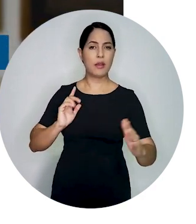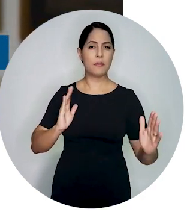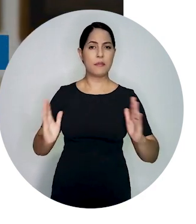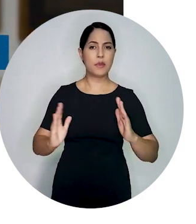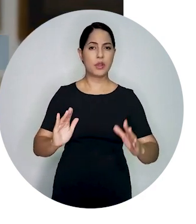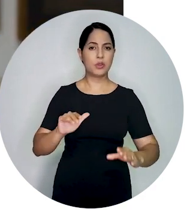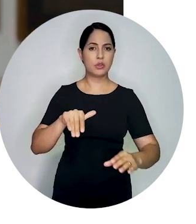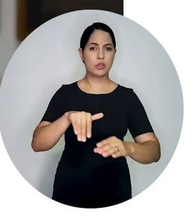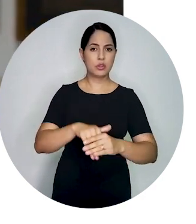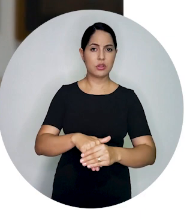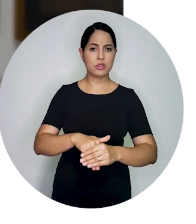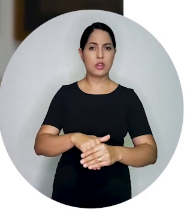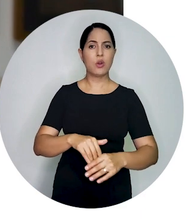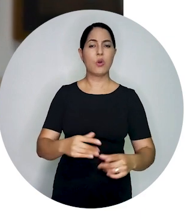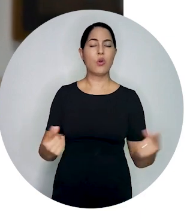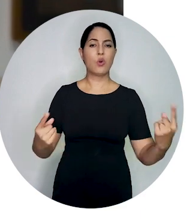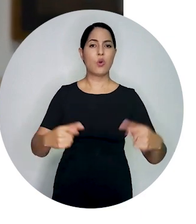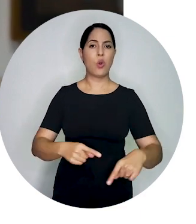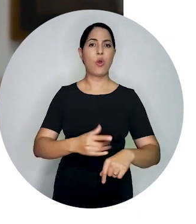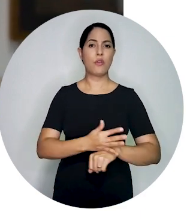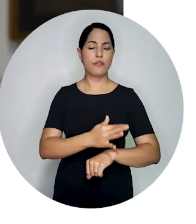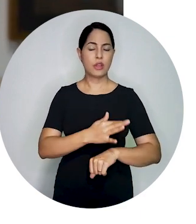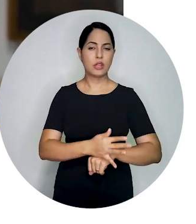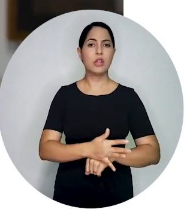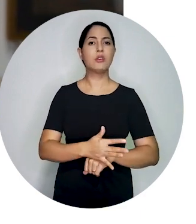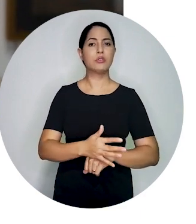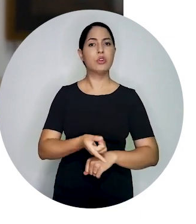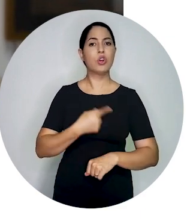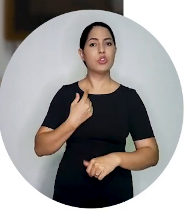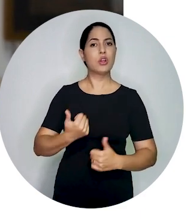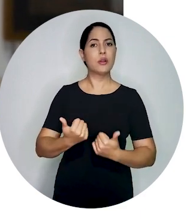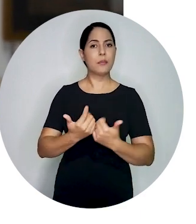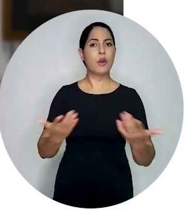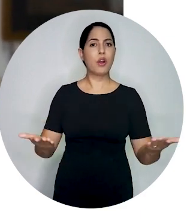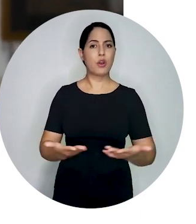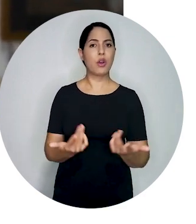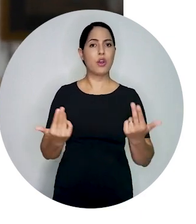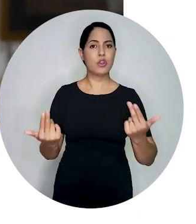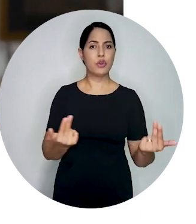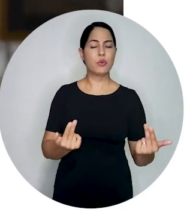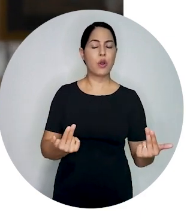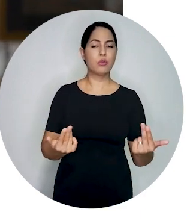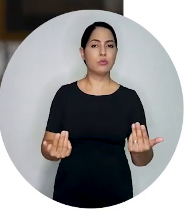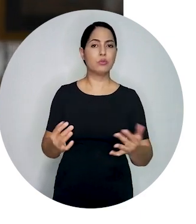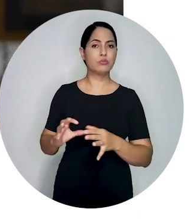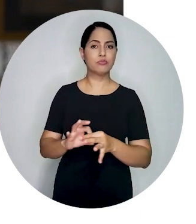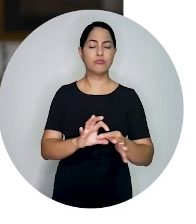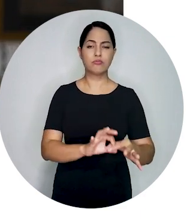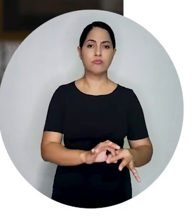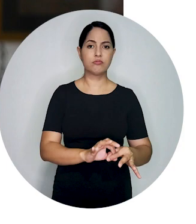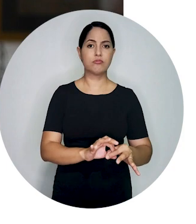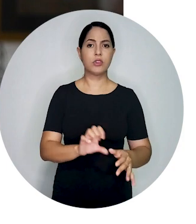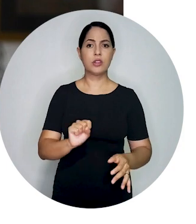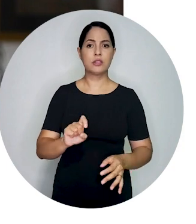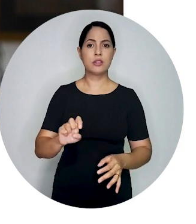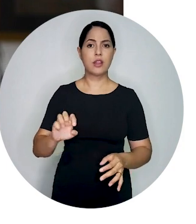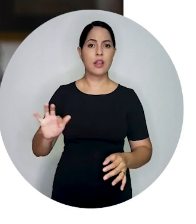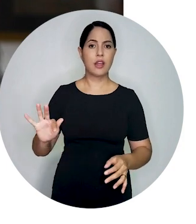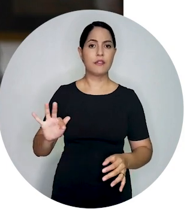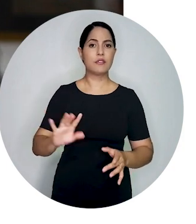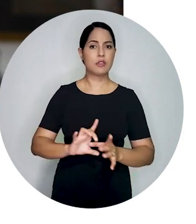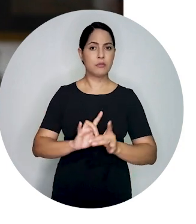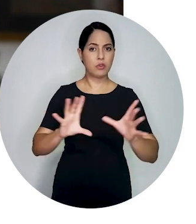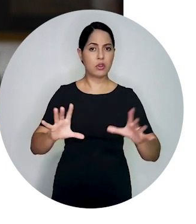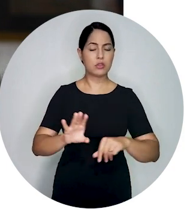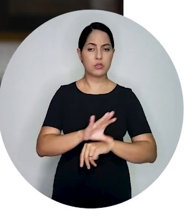campanhas de combate à desinformação e às fake news no período eleitoral. O STF tem sido preponderante na defesa da democracia e